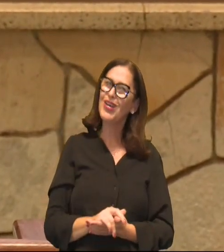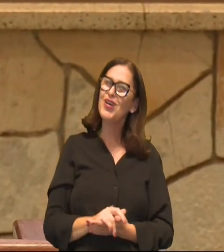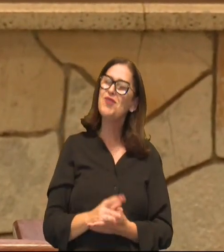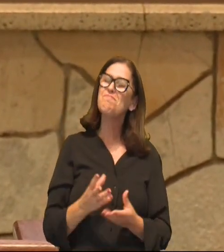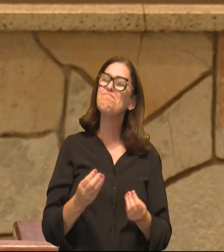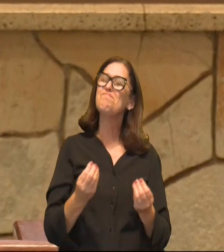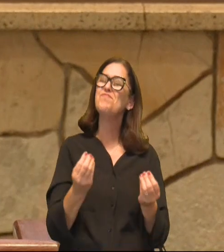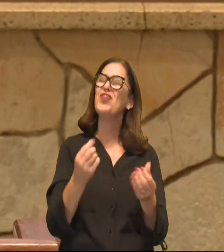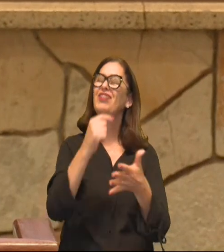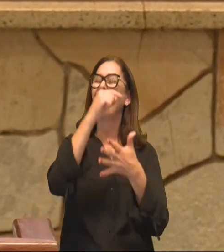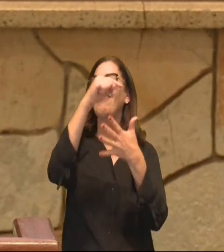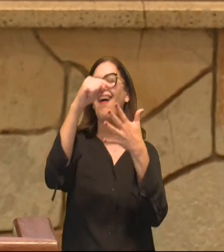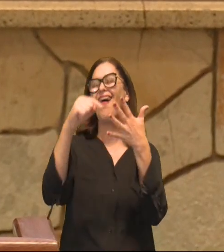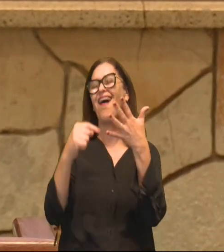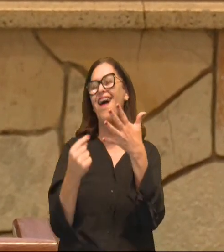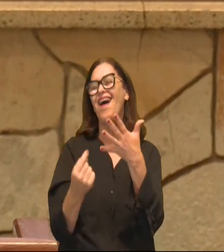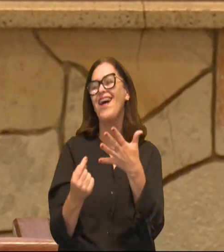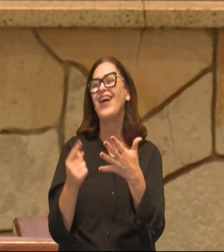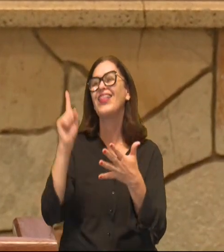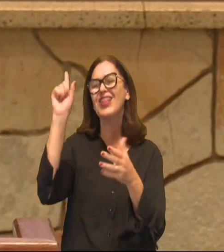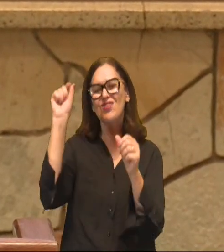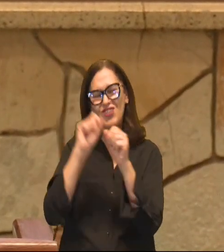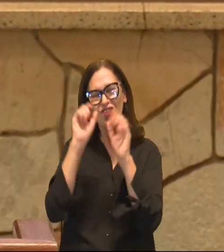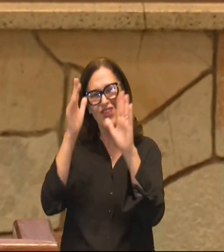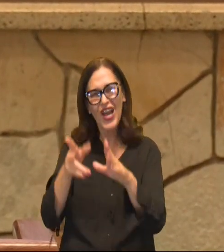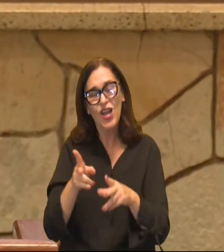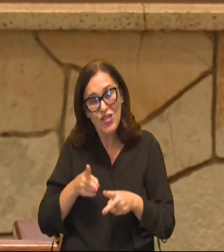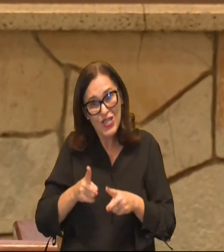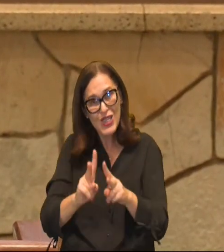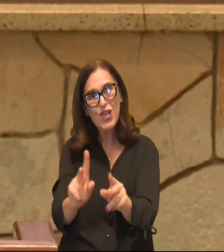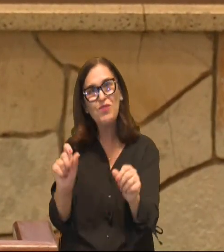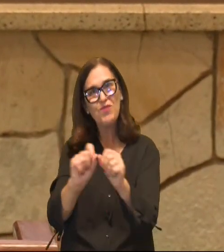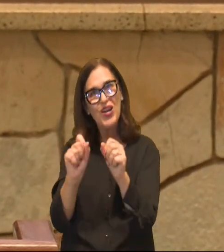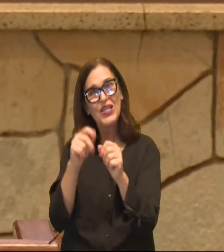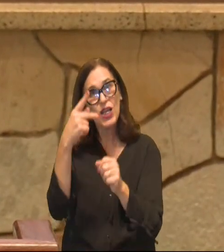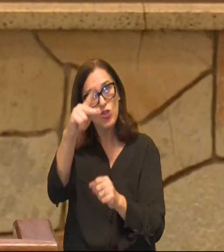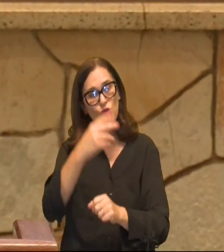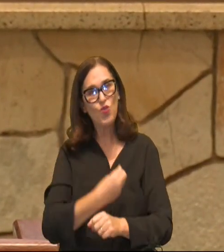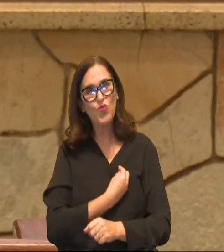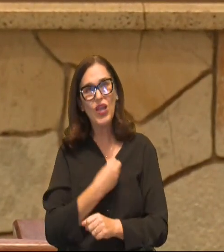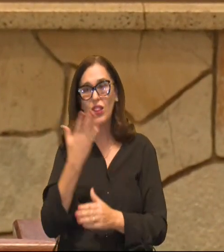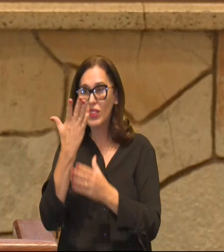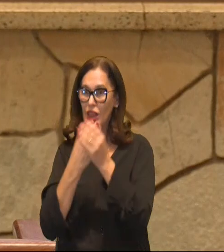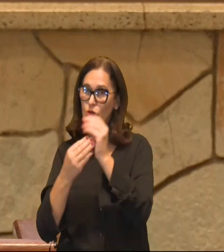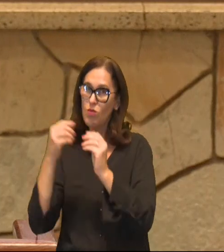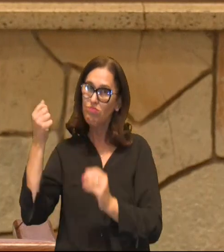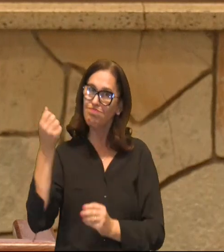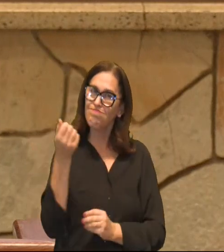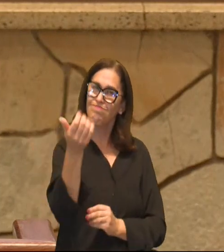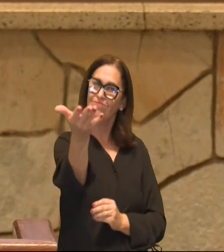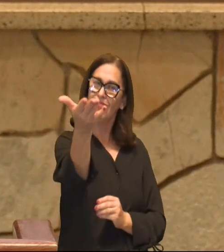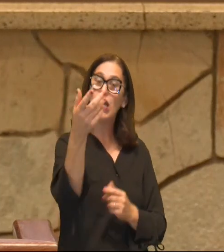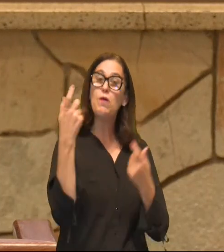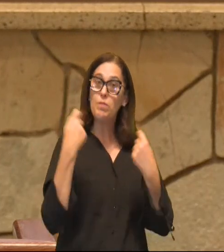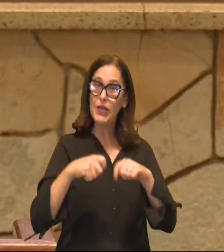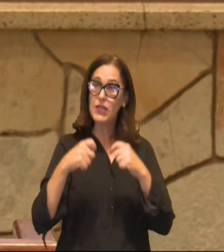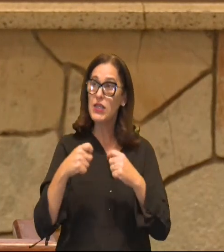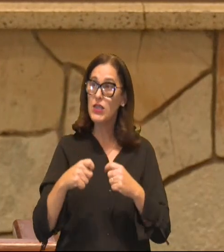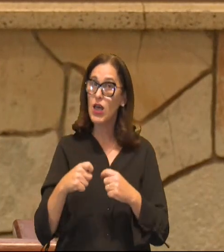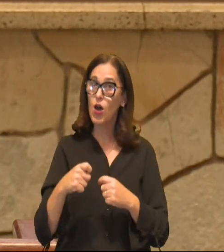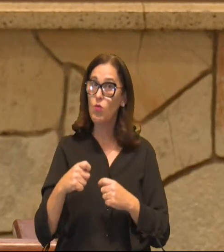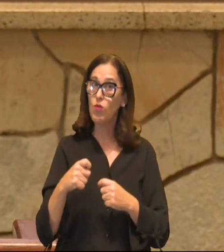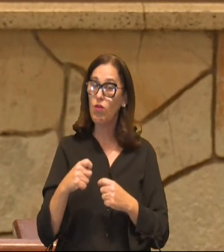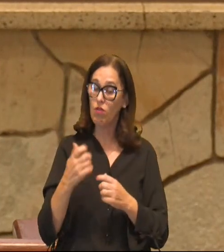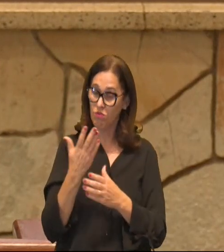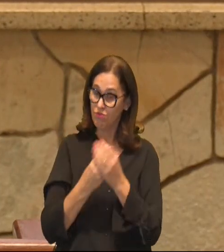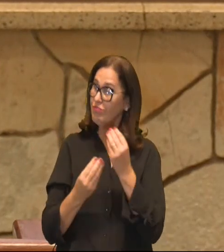muita coisa o Senhor já fez na sua vida e Ele continuará fazendo. Ele está com a mão estendida, mas nós precisamos levantar a nossa